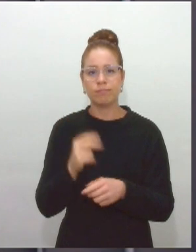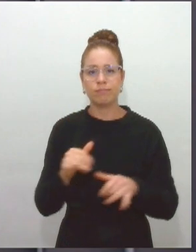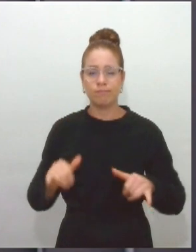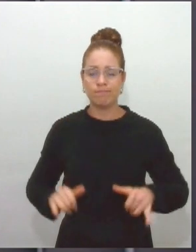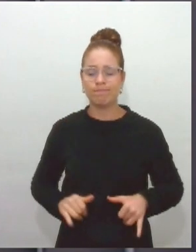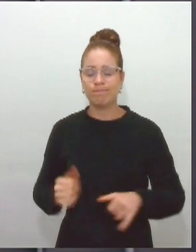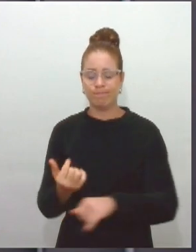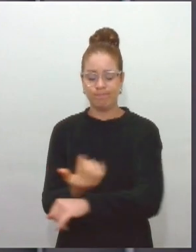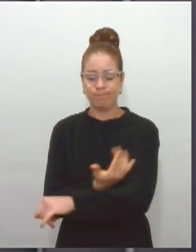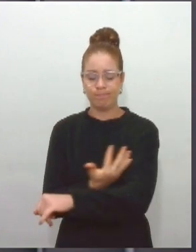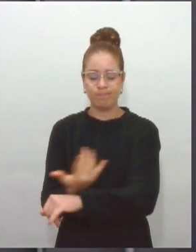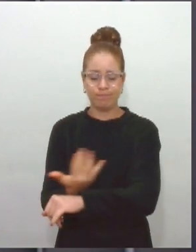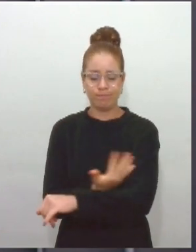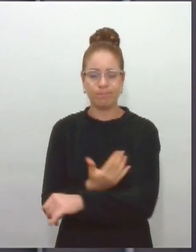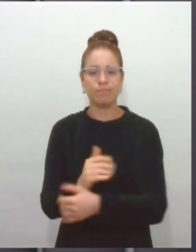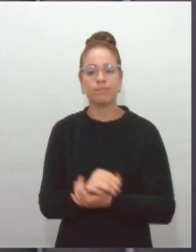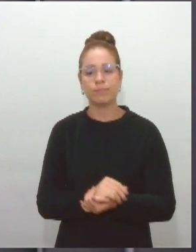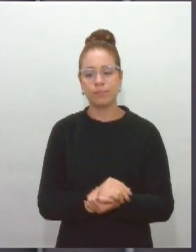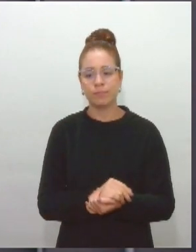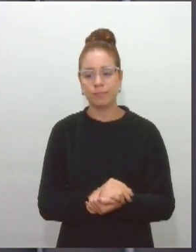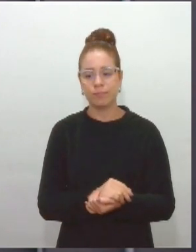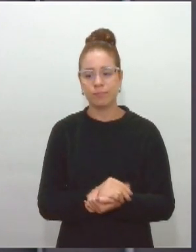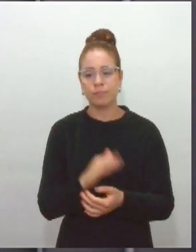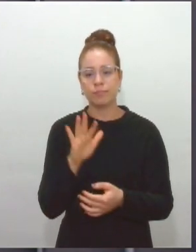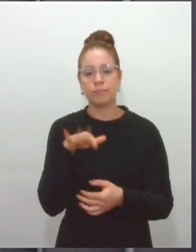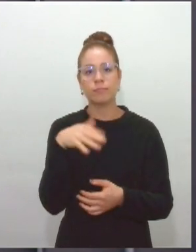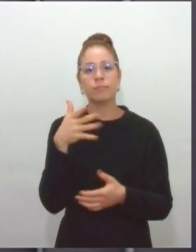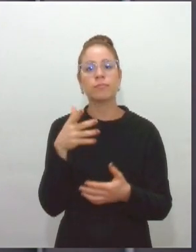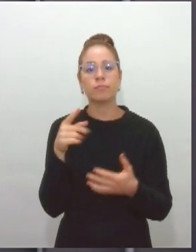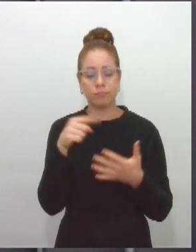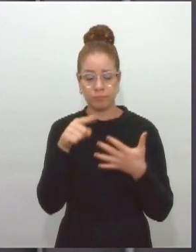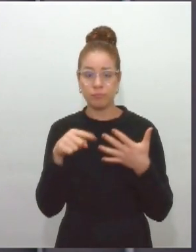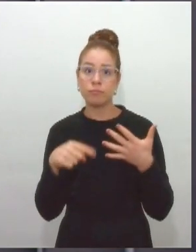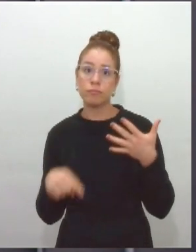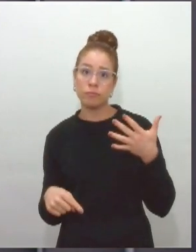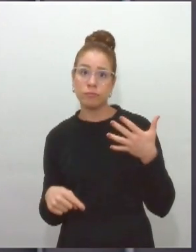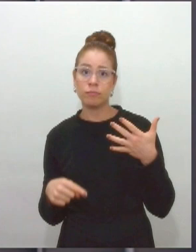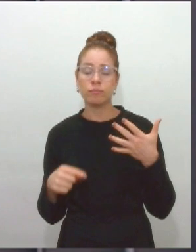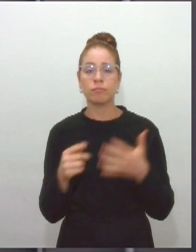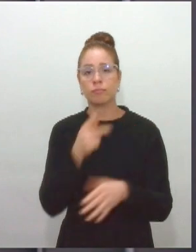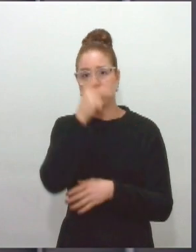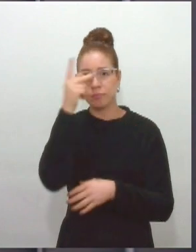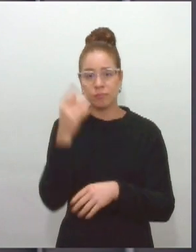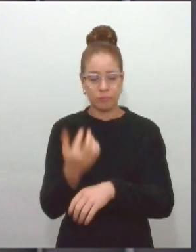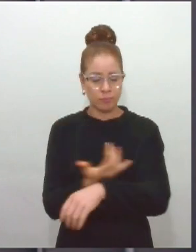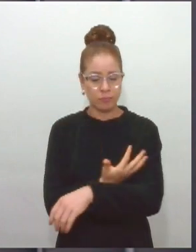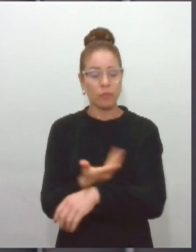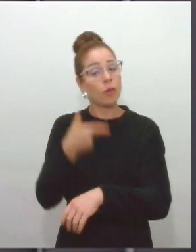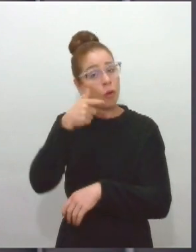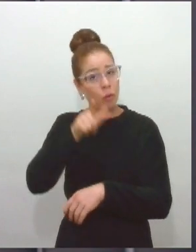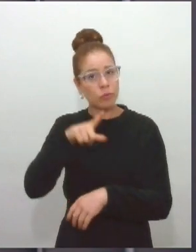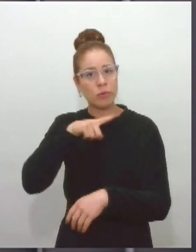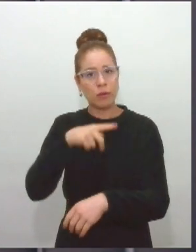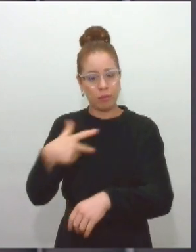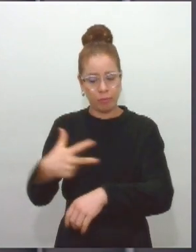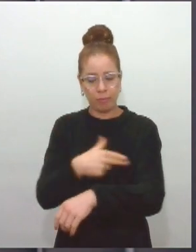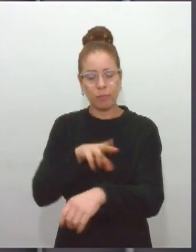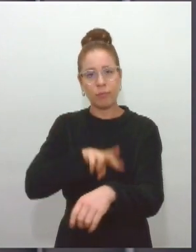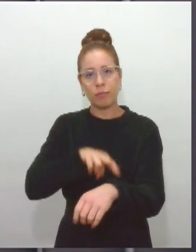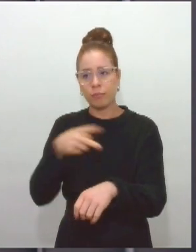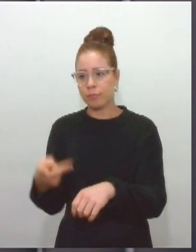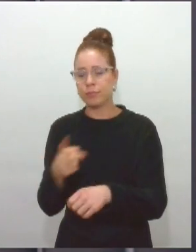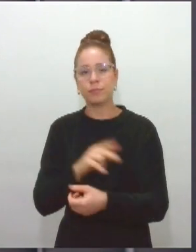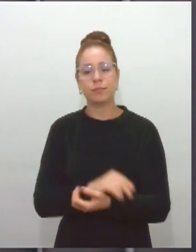Doutor, quais os critérios para que um paciente se torne apto ao transplante? A